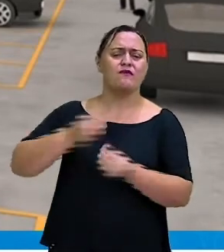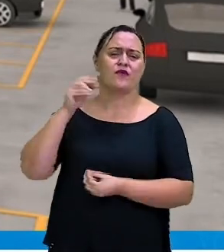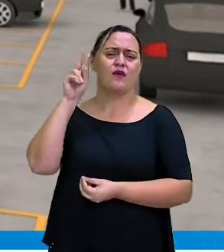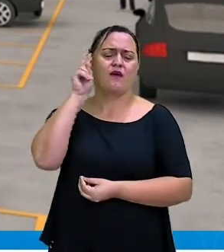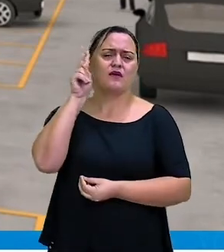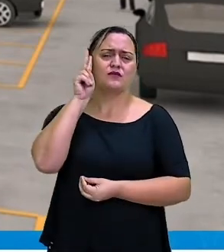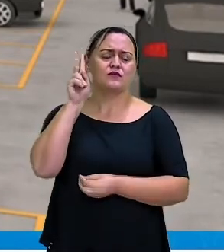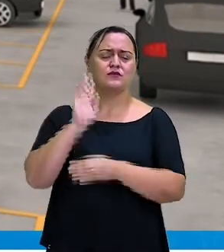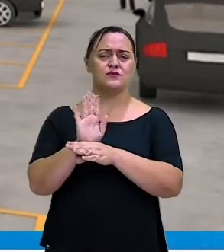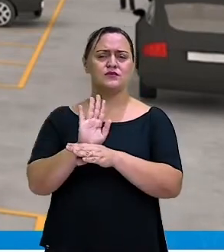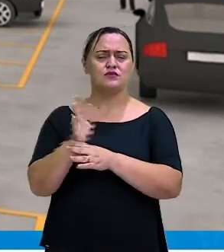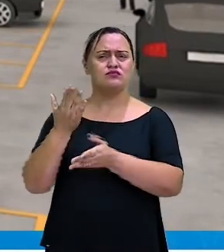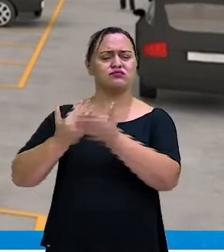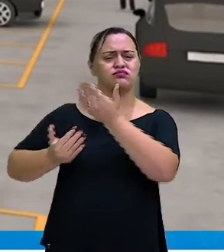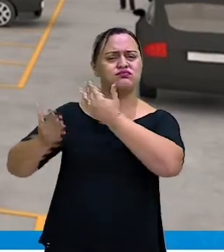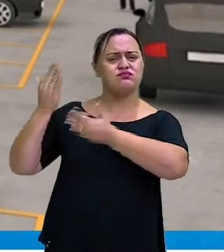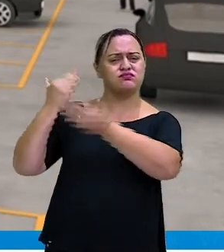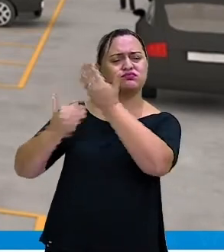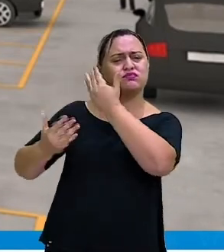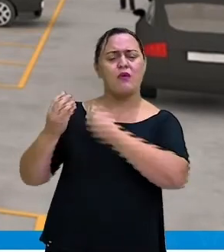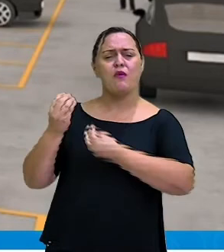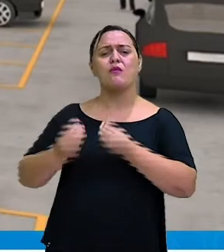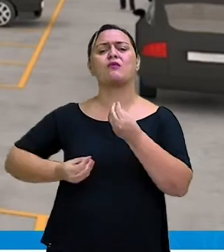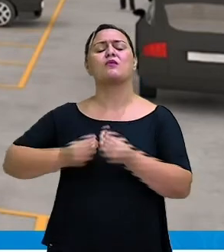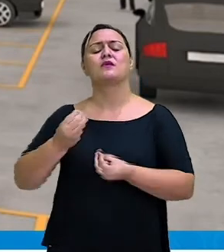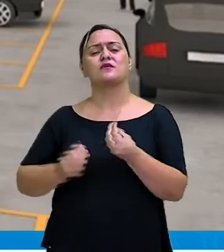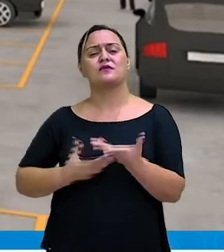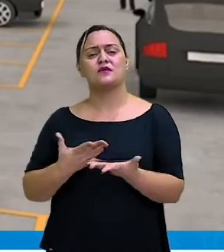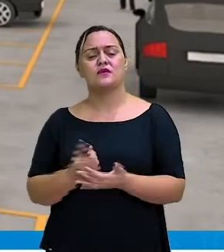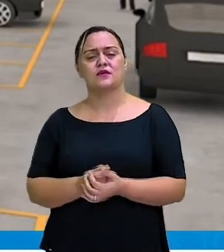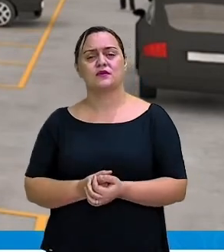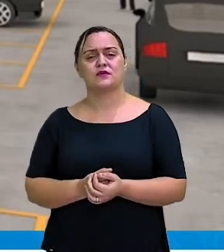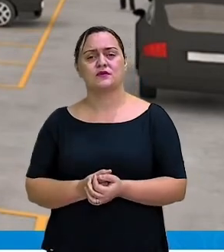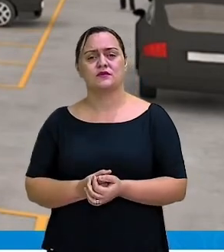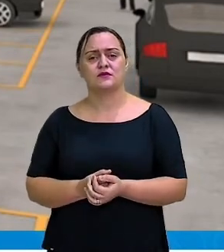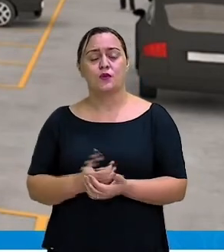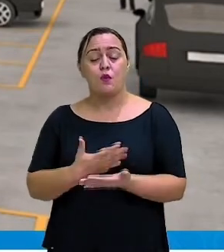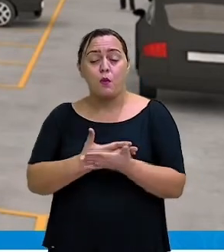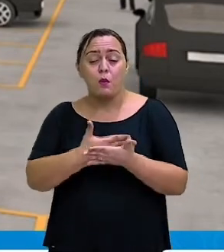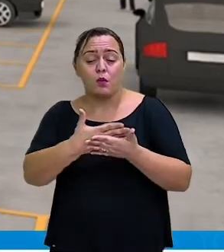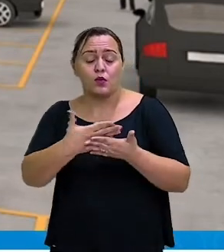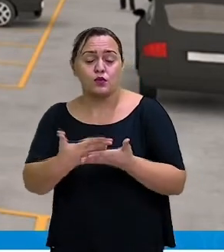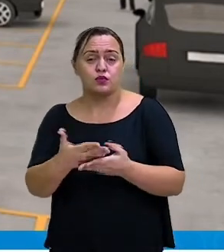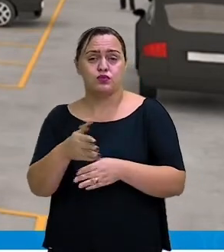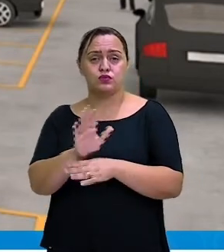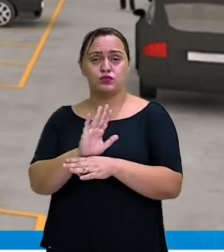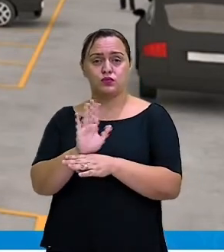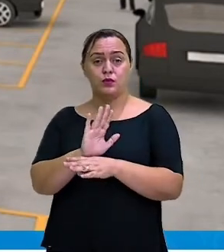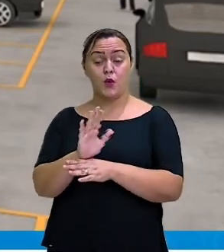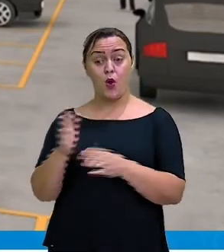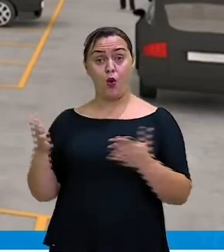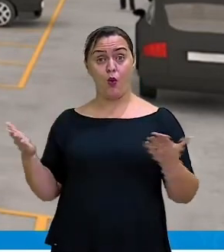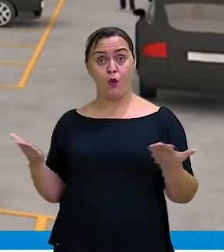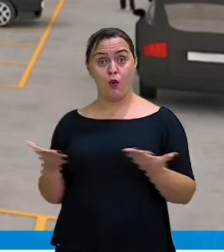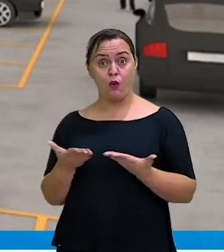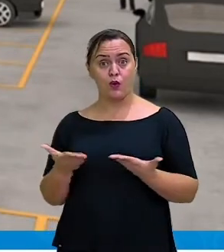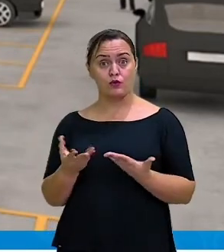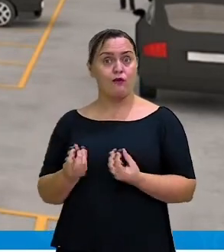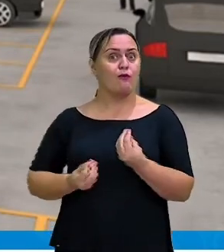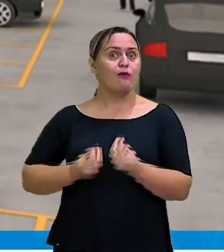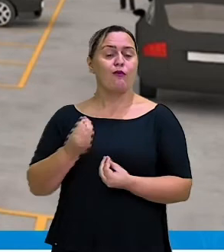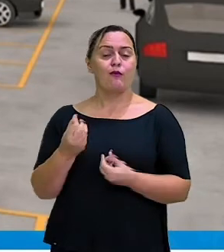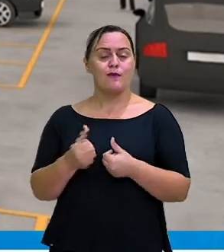a escassez de aparelhos, para a gente ver hoje um cinema nesse nível, é muito gratificante conhecer